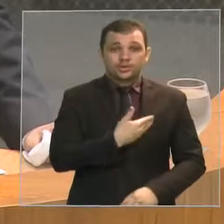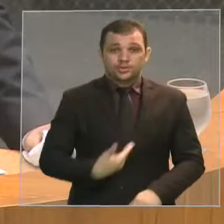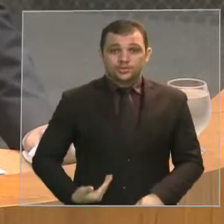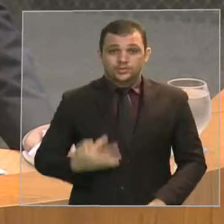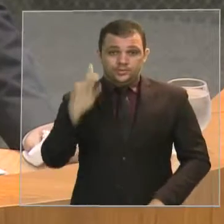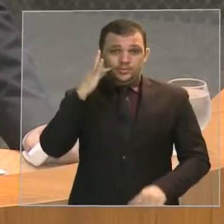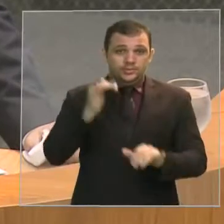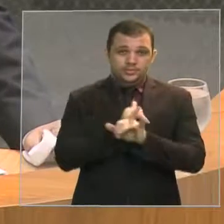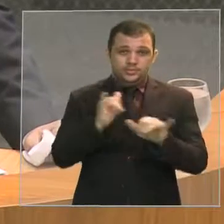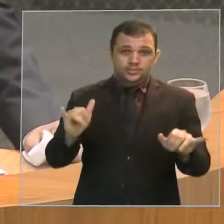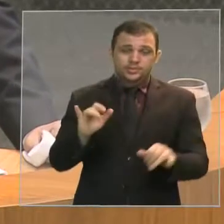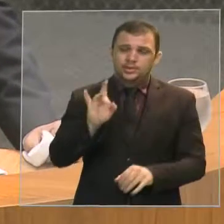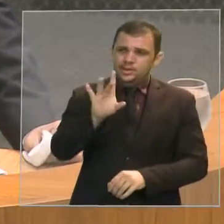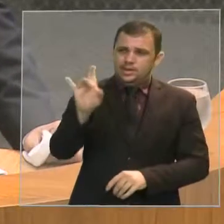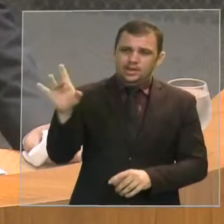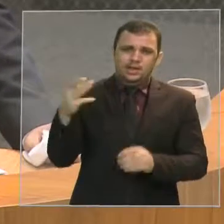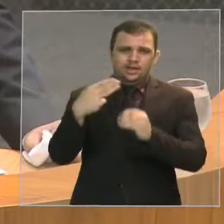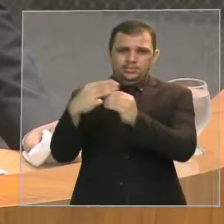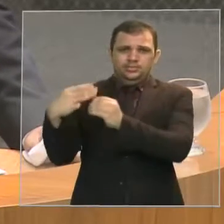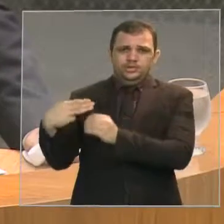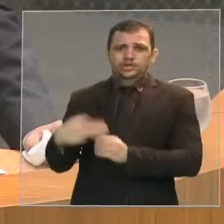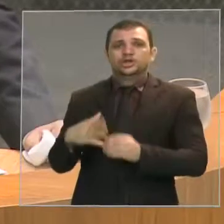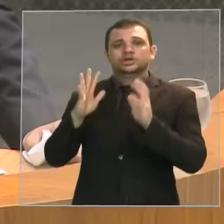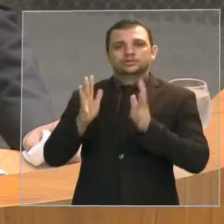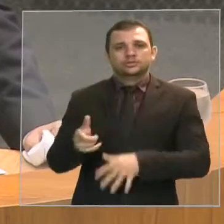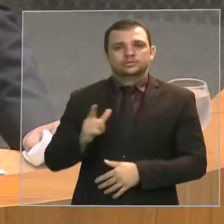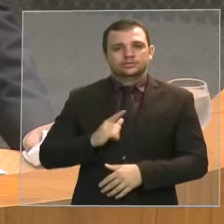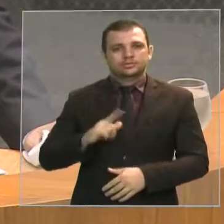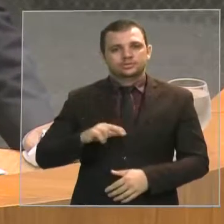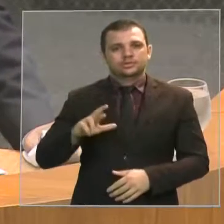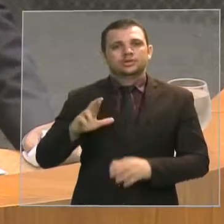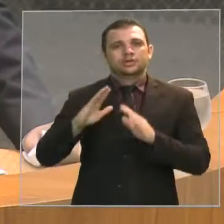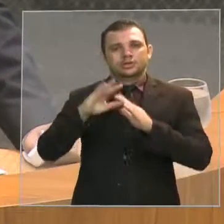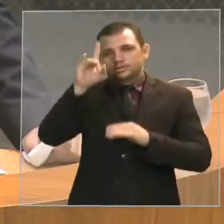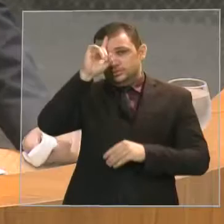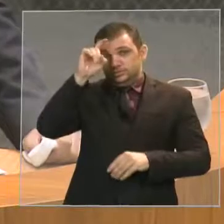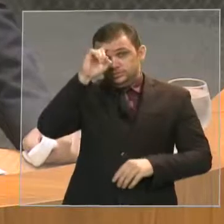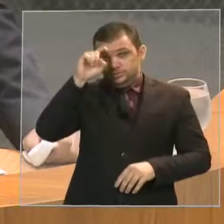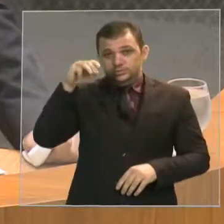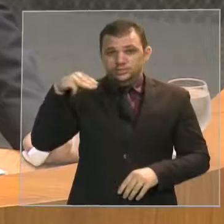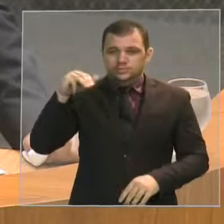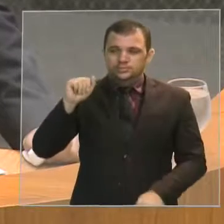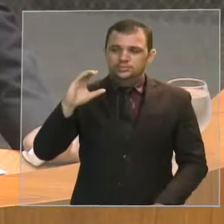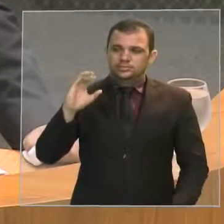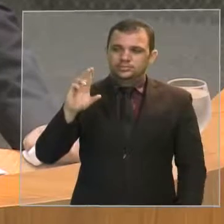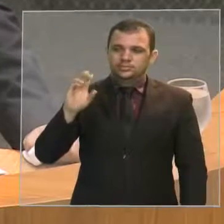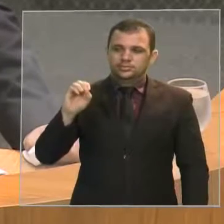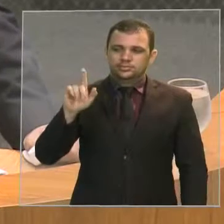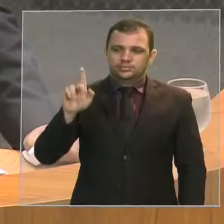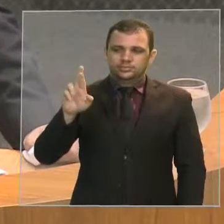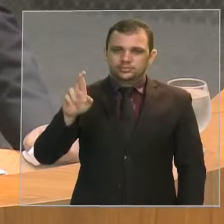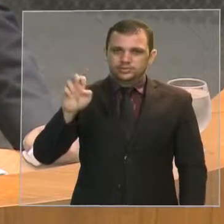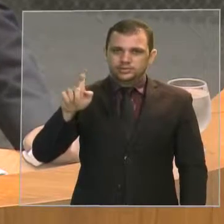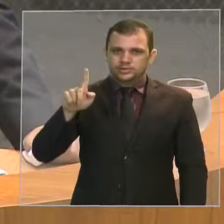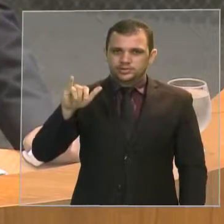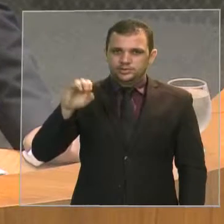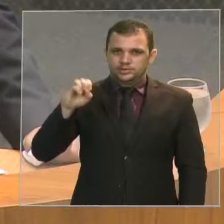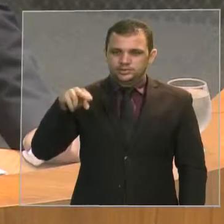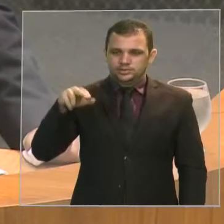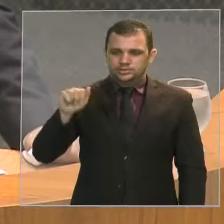todas as cidades que já têm um macro regional o hospital macro regional